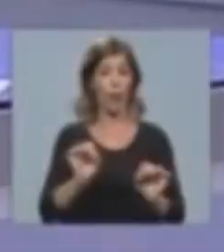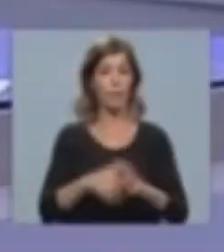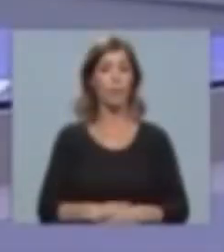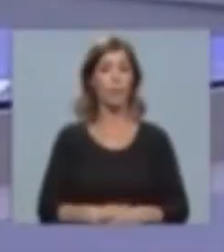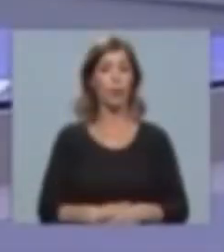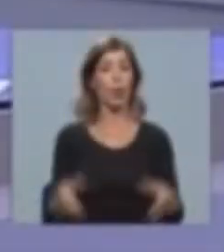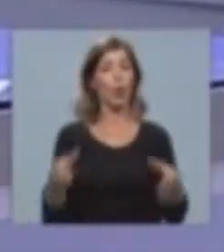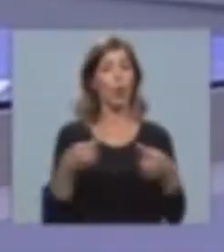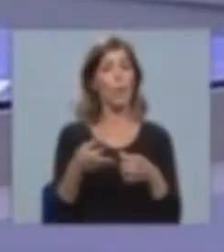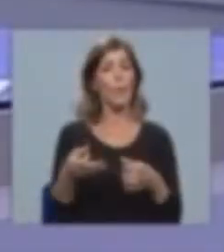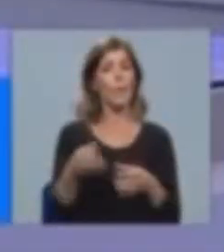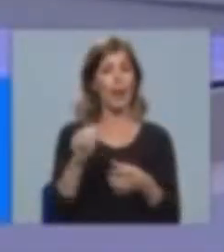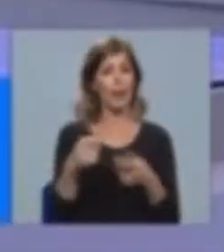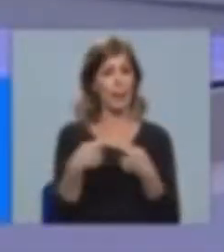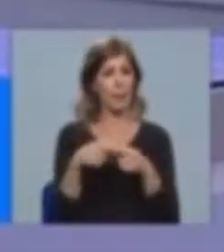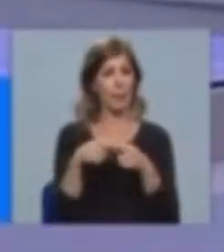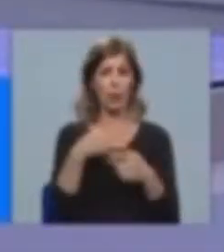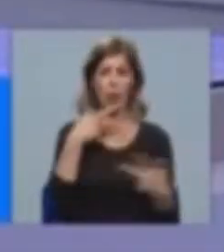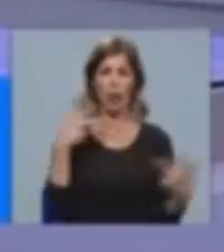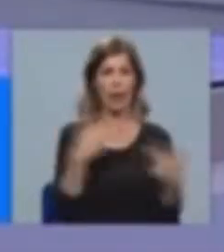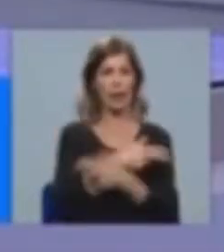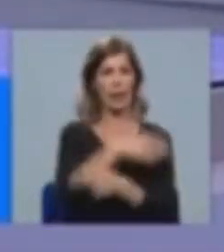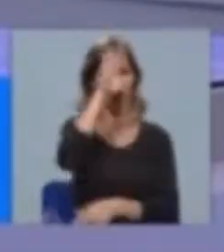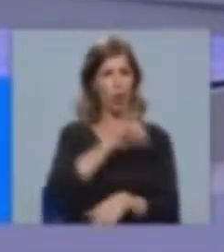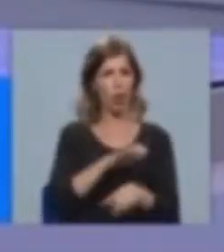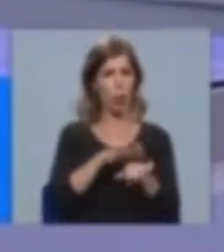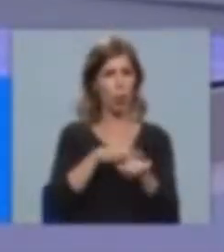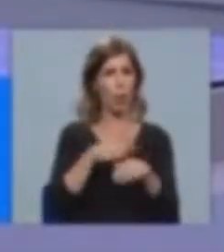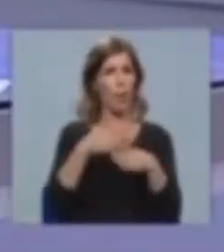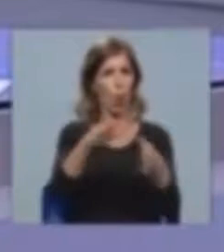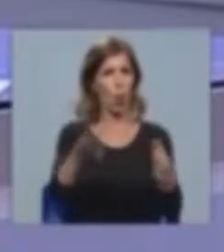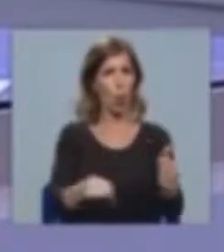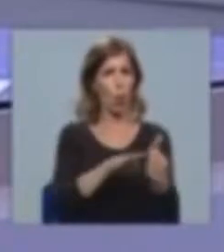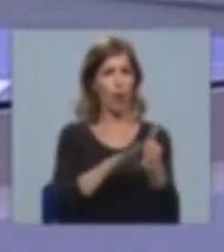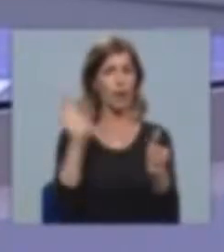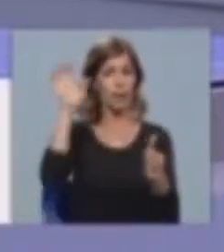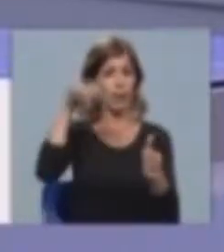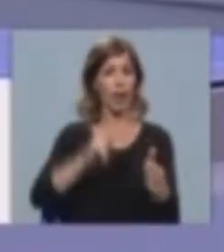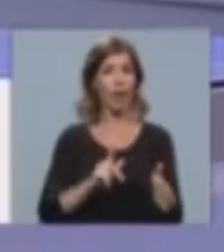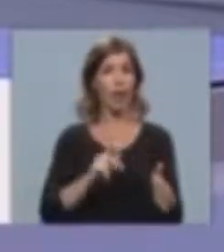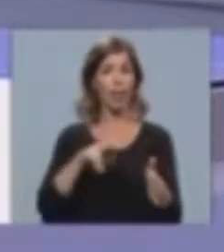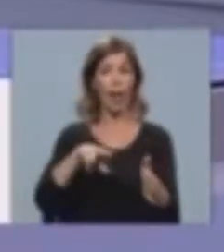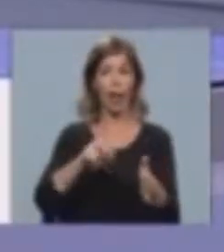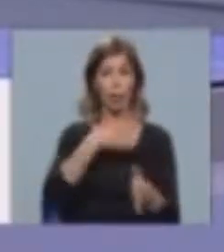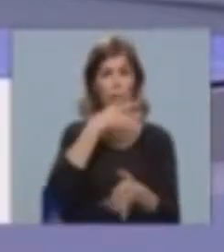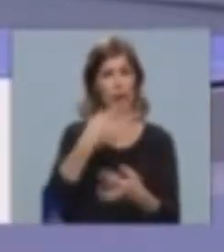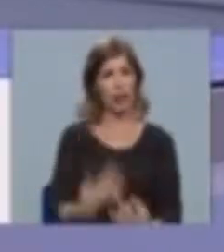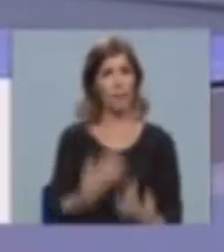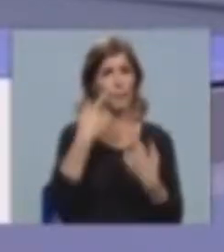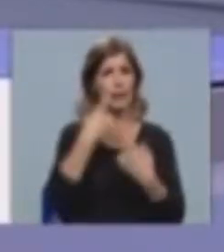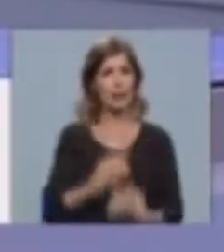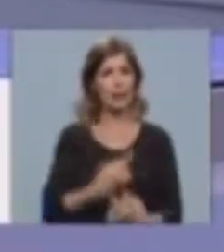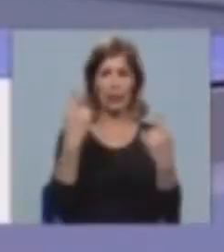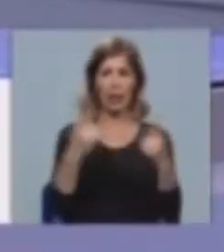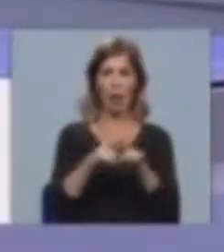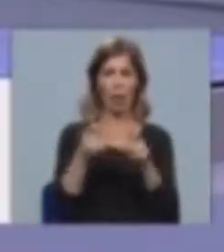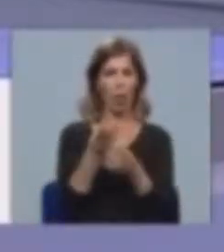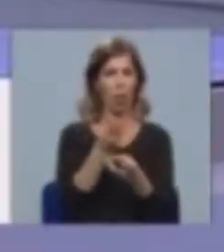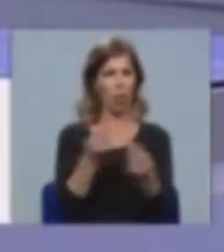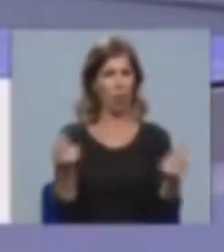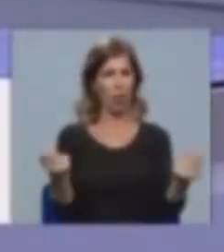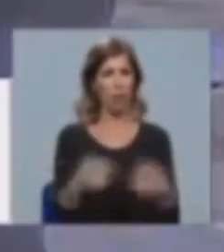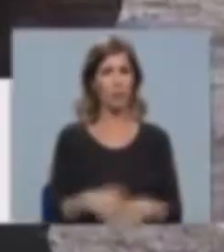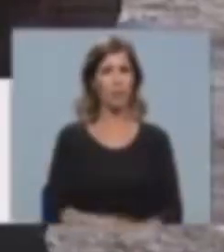Partido Socialista critica o estado do cais da Ribeira Brava. Alano Gonçalves diz estar a apresentar sinais de muita degradação.